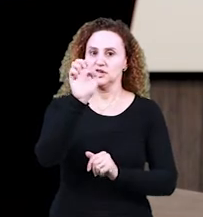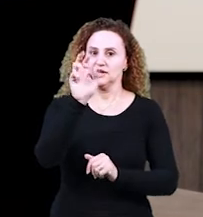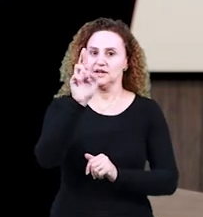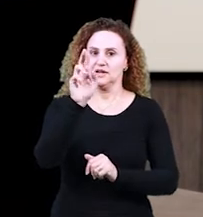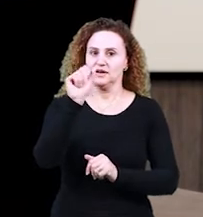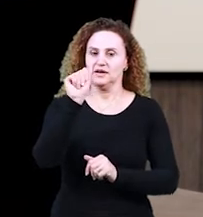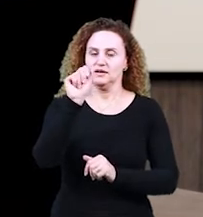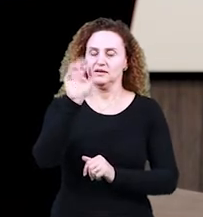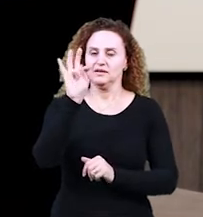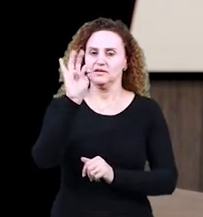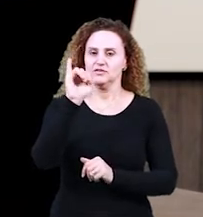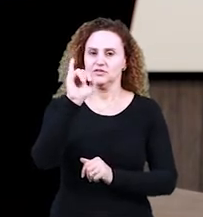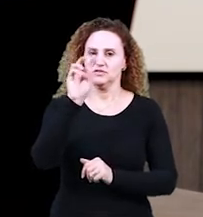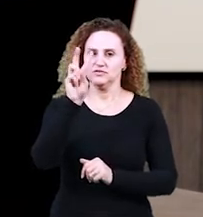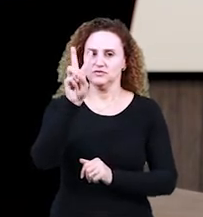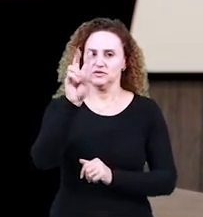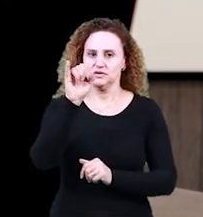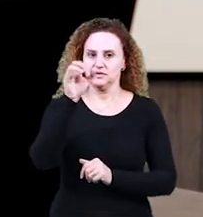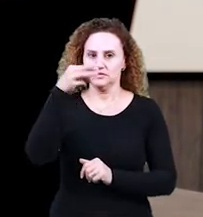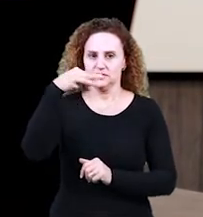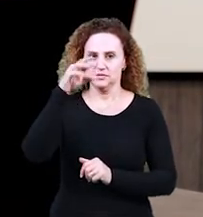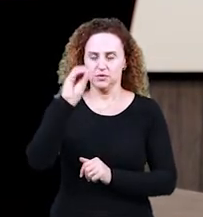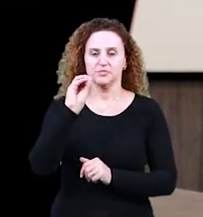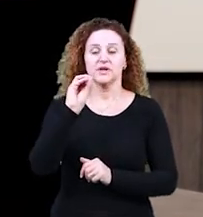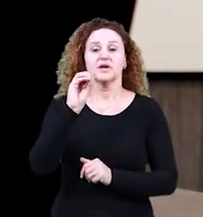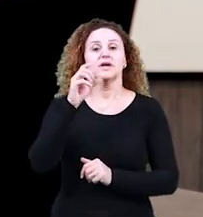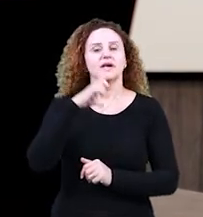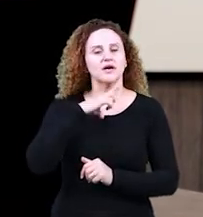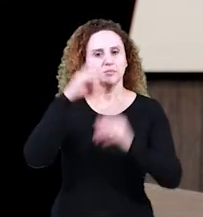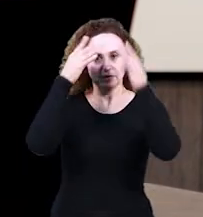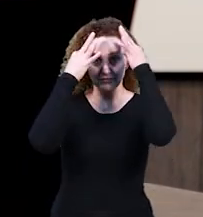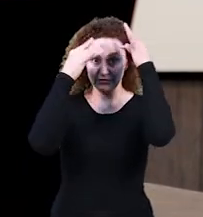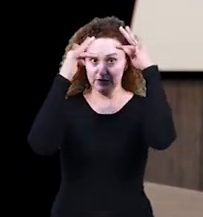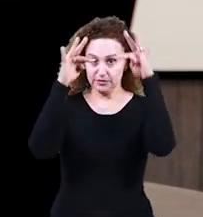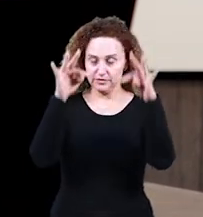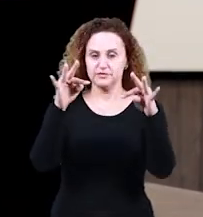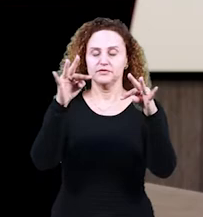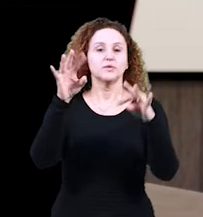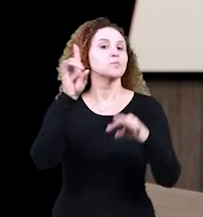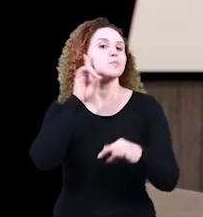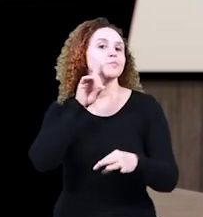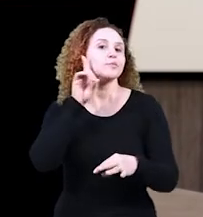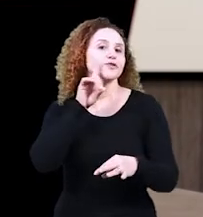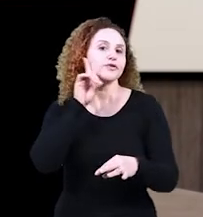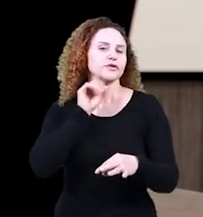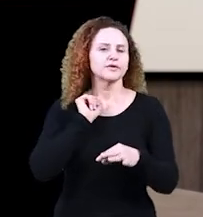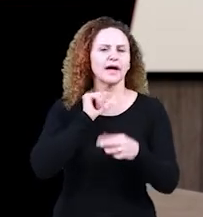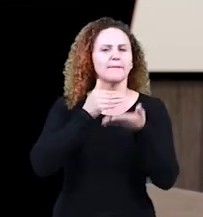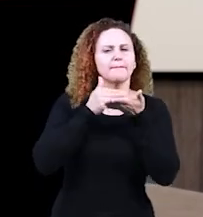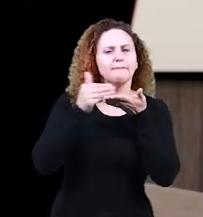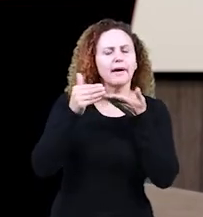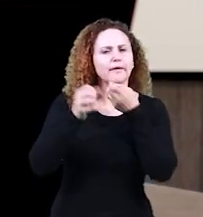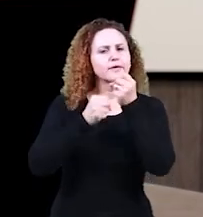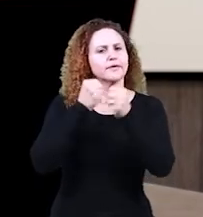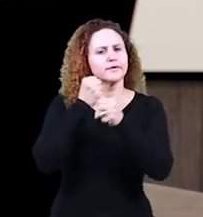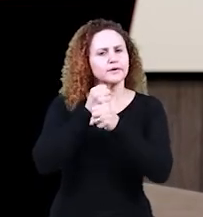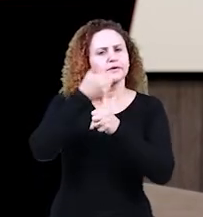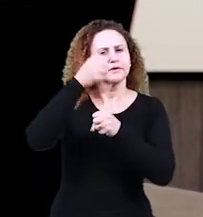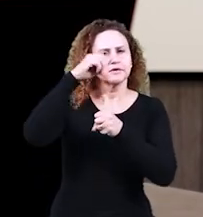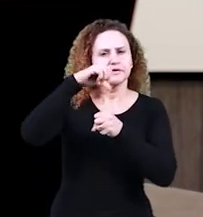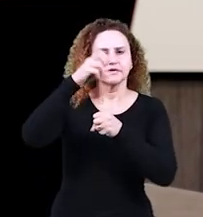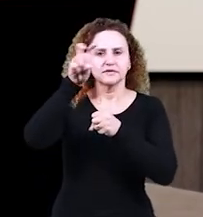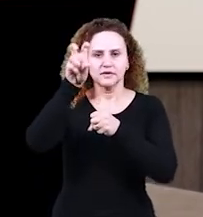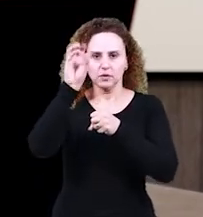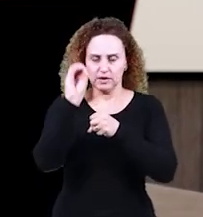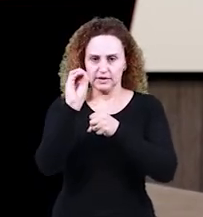gerativismo é uma corrente linguística que se desenvolveu nos Estados Unidos a partir da década de 50